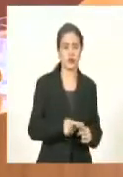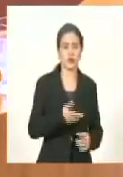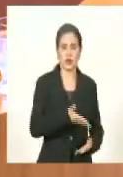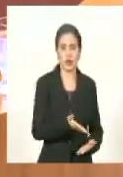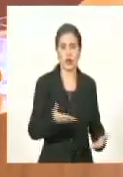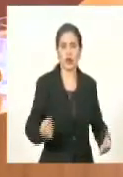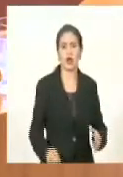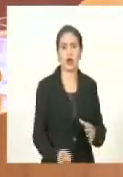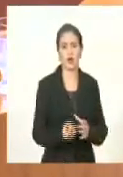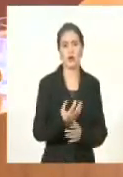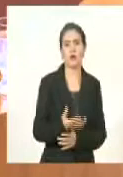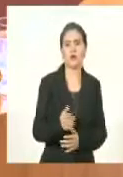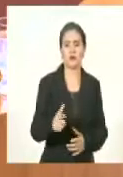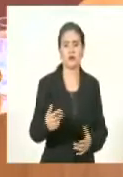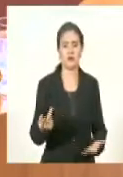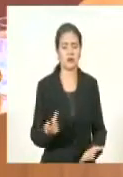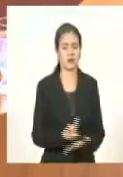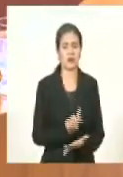Maranhão.